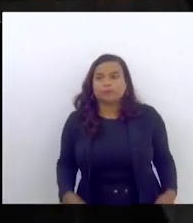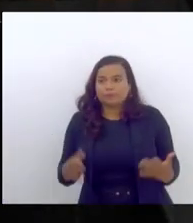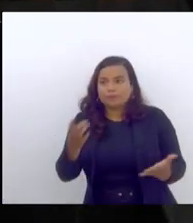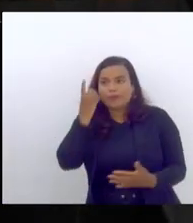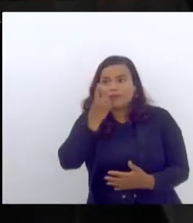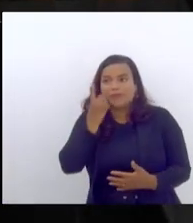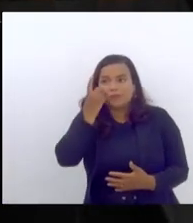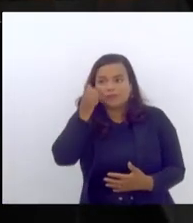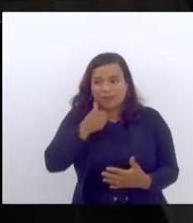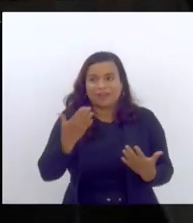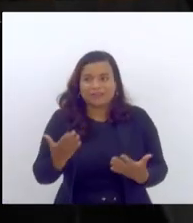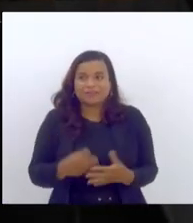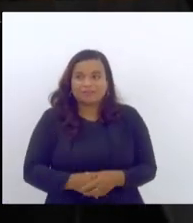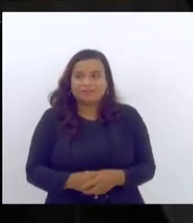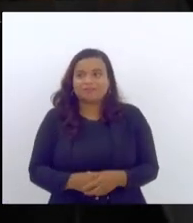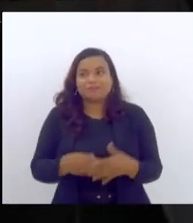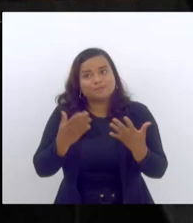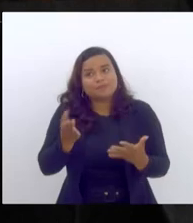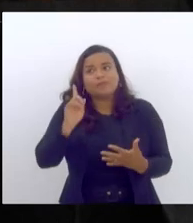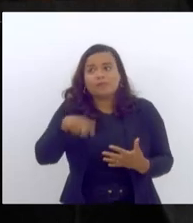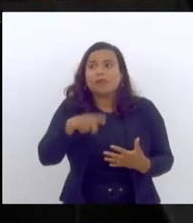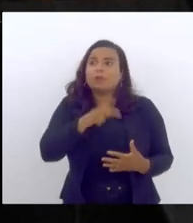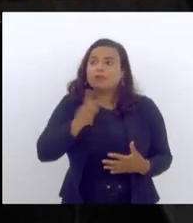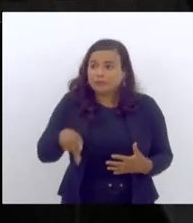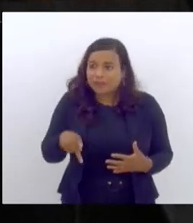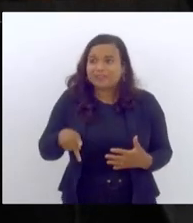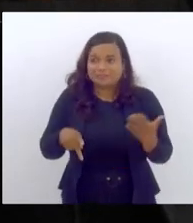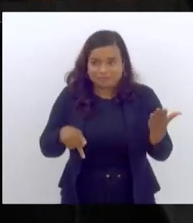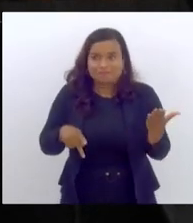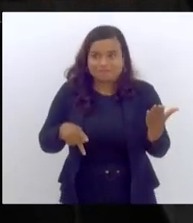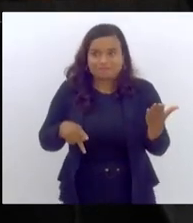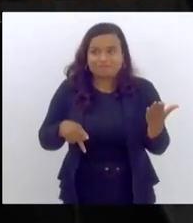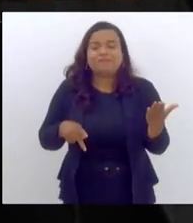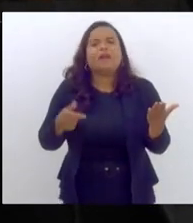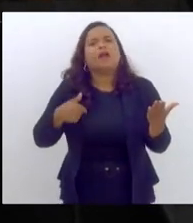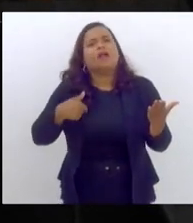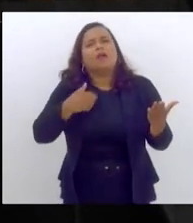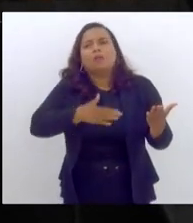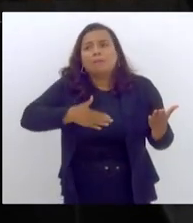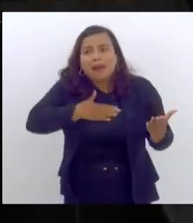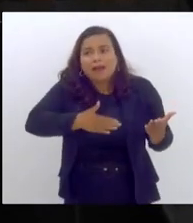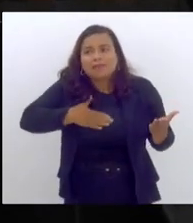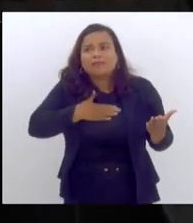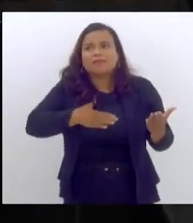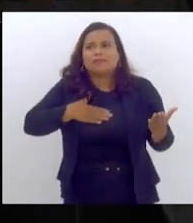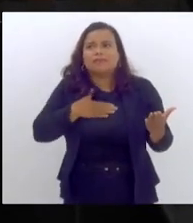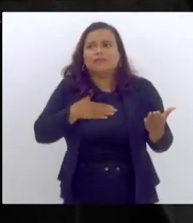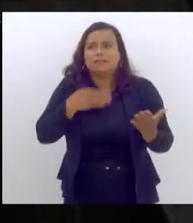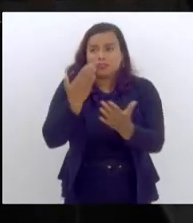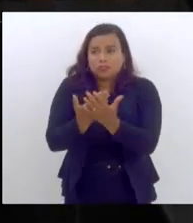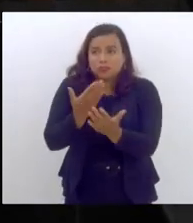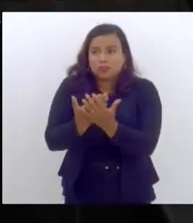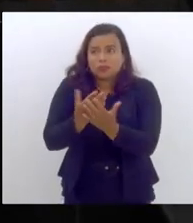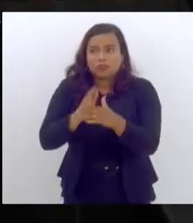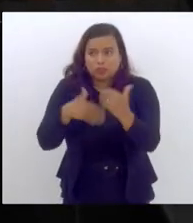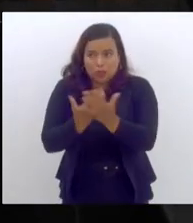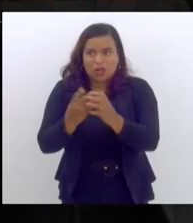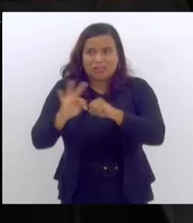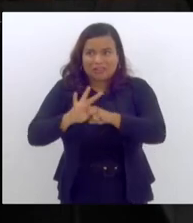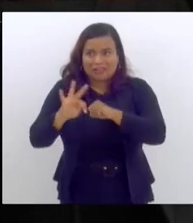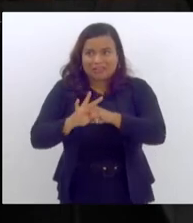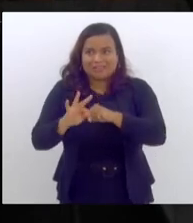Deputada, a senhora que é professora, eu tive o prazer de estudar na escola técnica que a